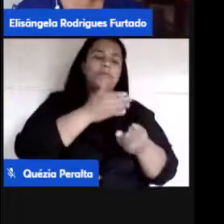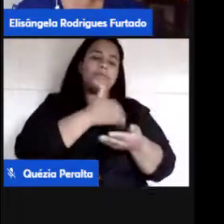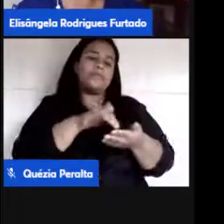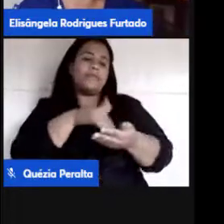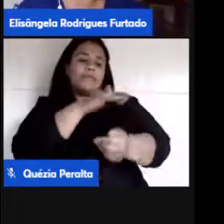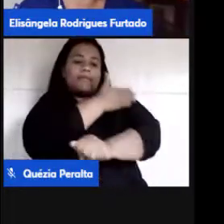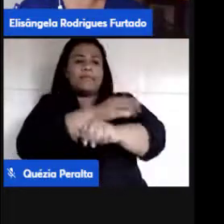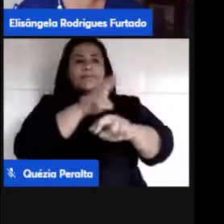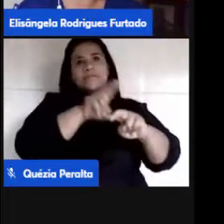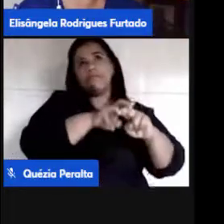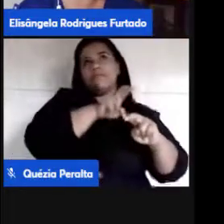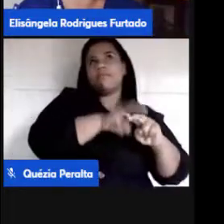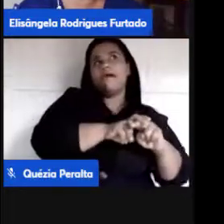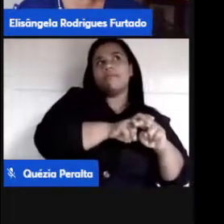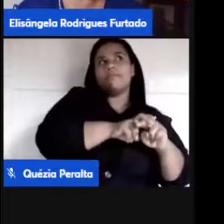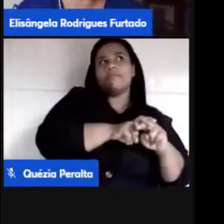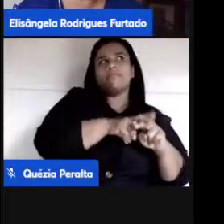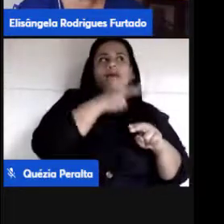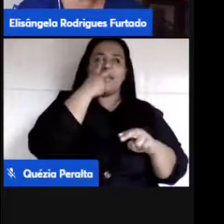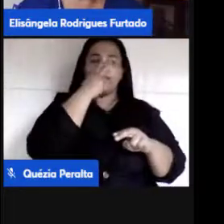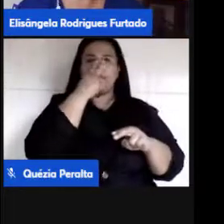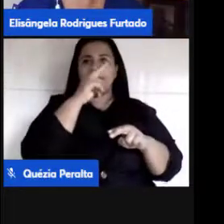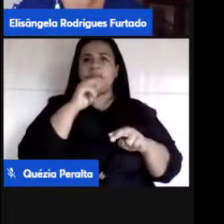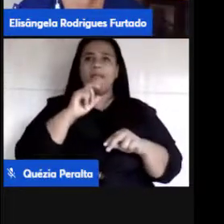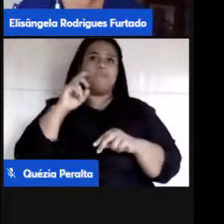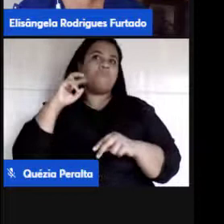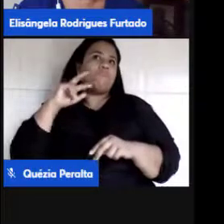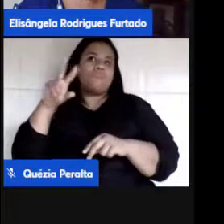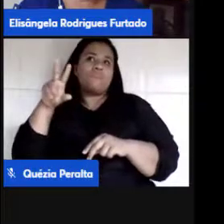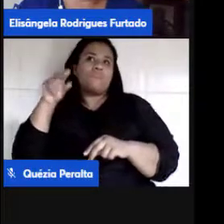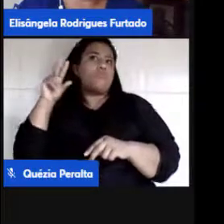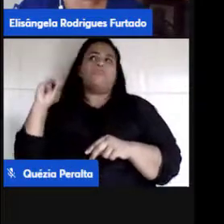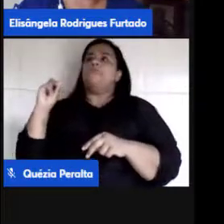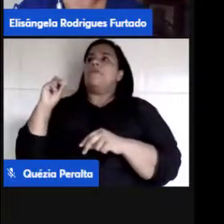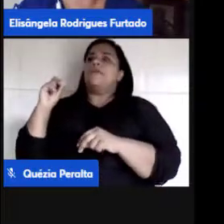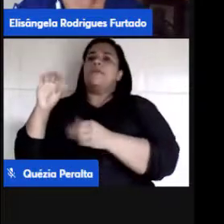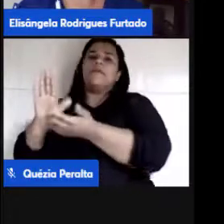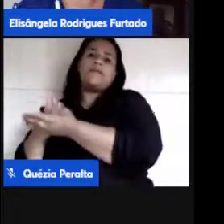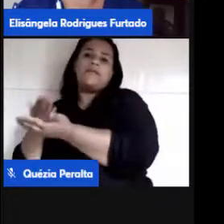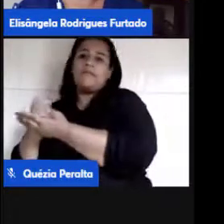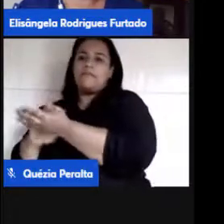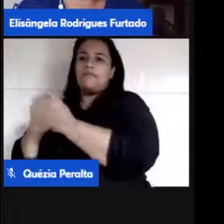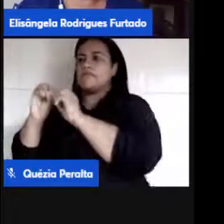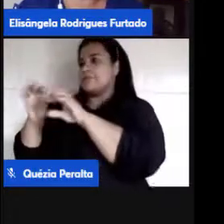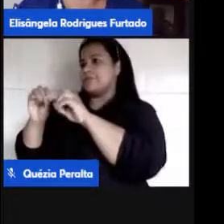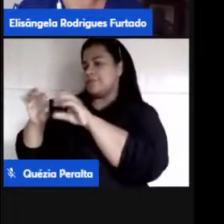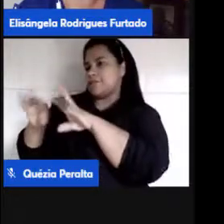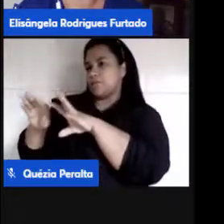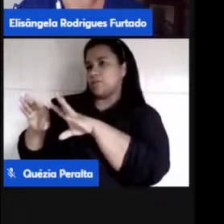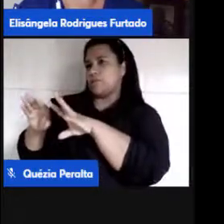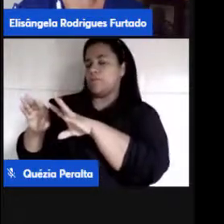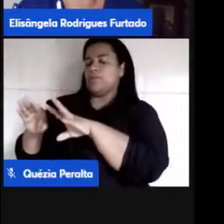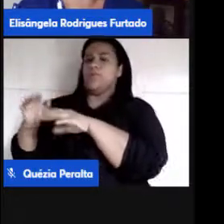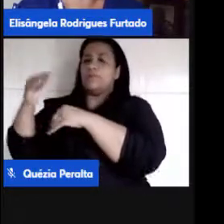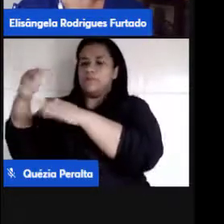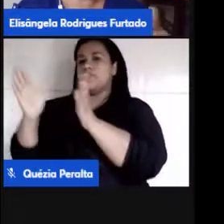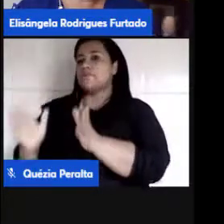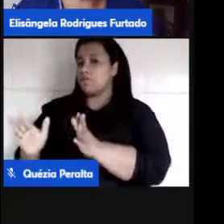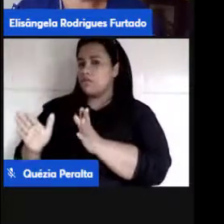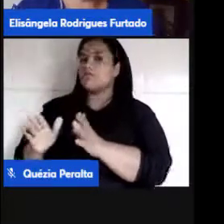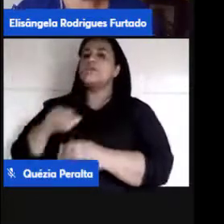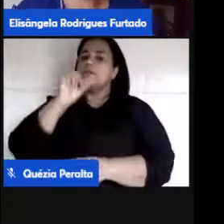parece que nunca esteve em sala de aula. Estivemos sim, estivemos em sala de aula, trabalhamos em sala de aula,